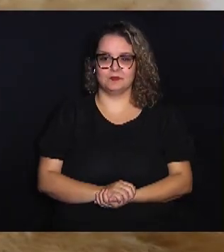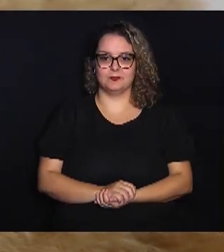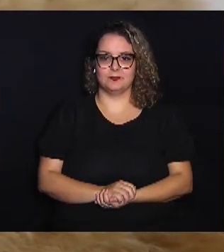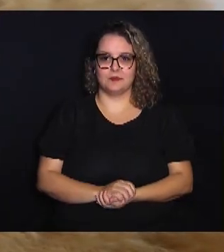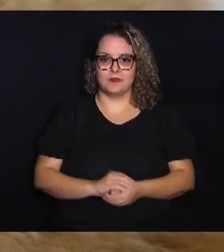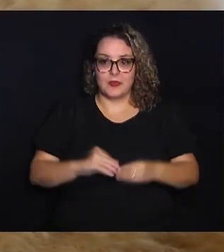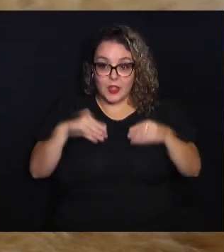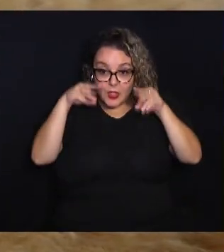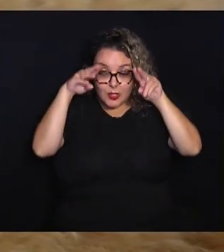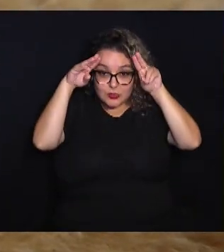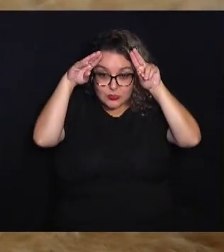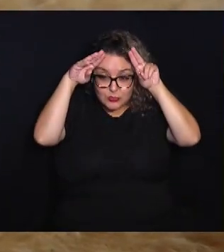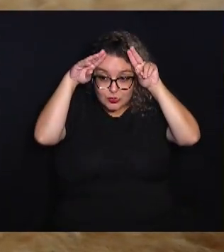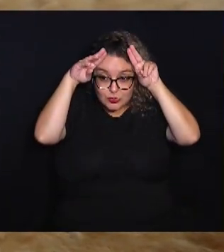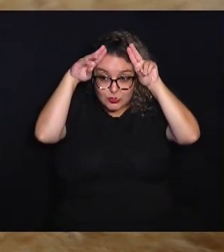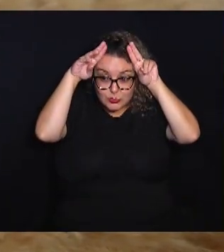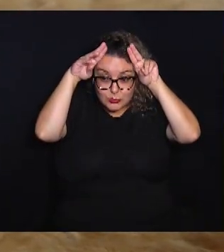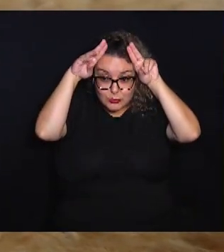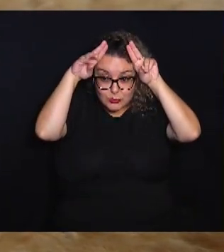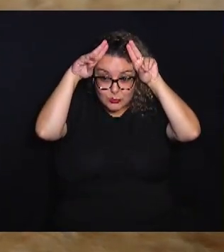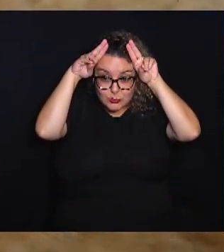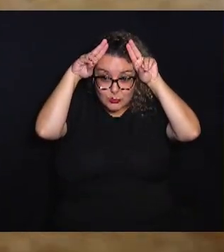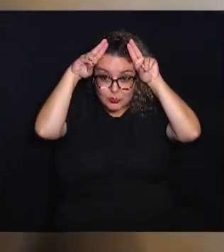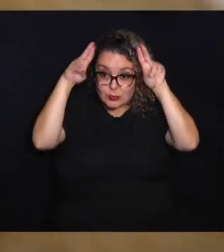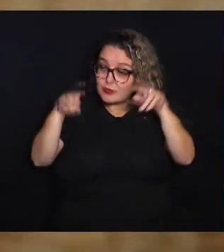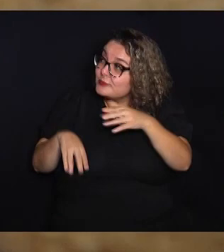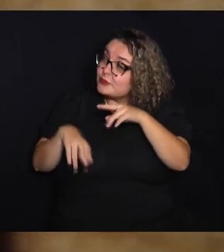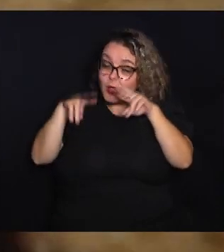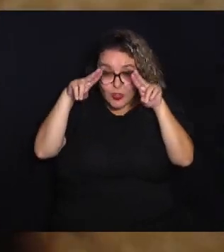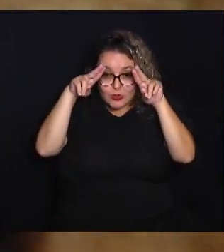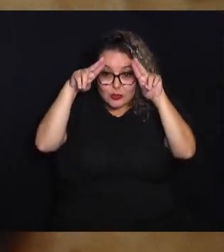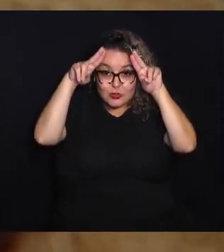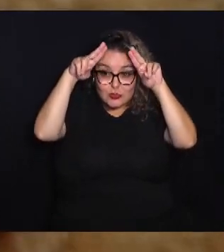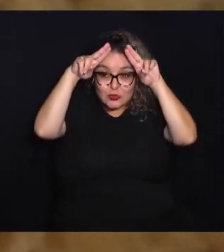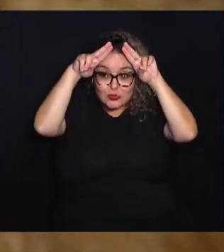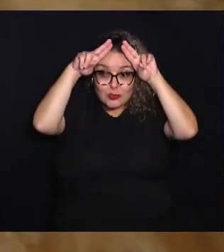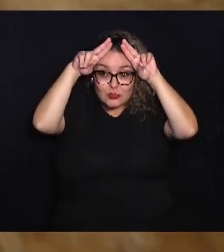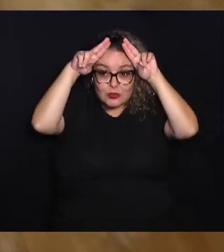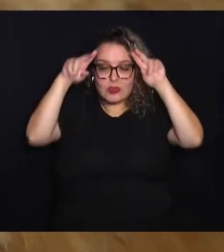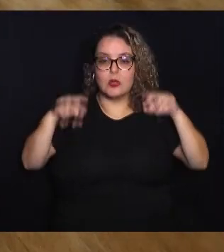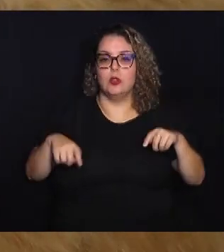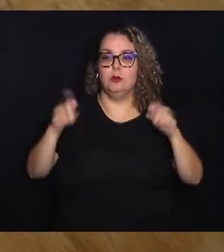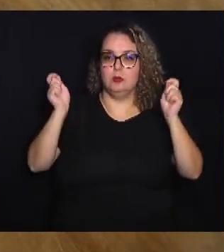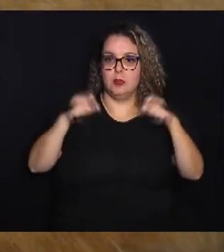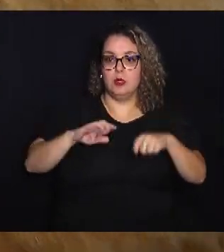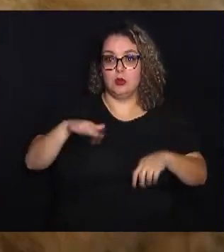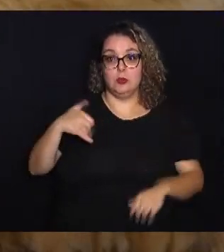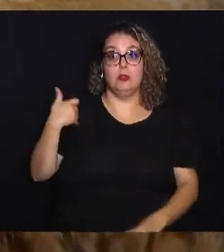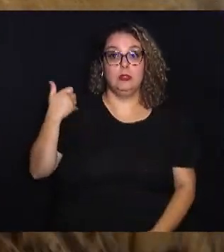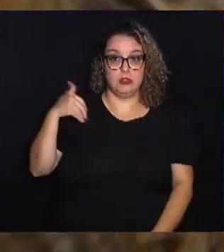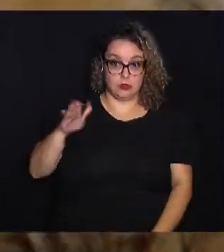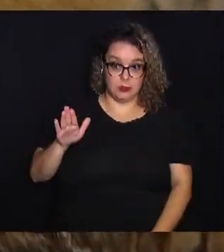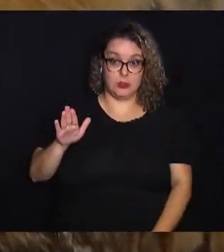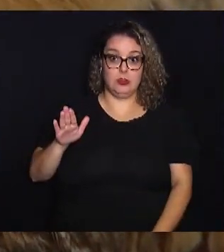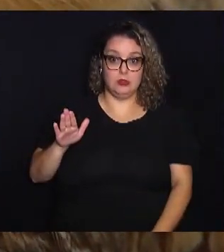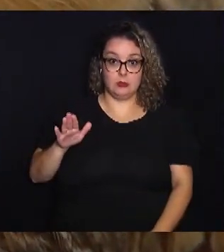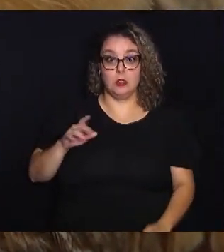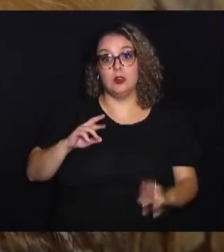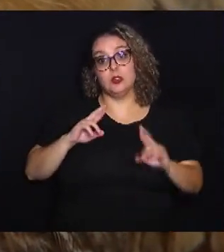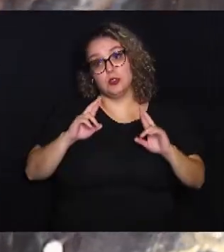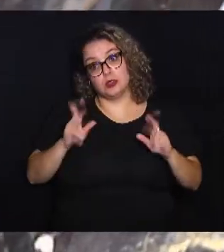Ela tem chifrinhos, não sei se você consegue ver, mas ela tem 2, né? E isso potencializa quando ela for mais adulta,